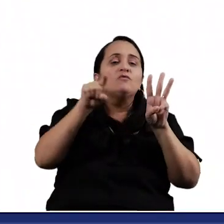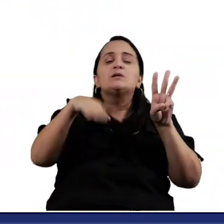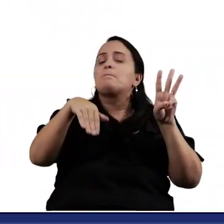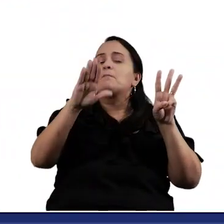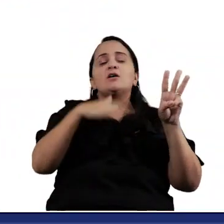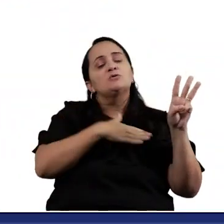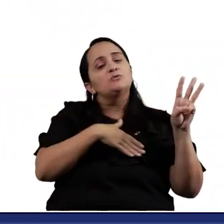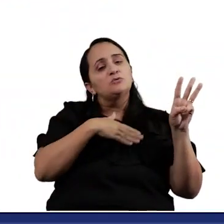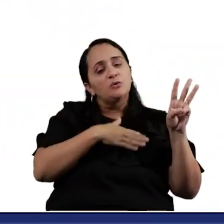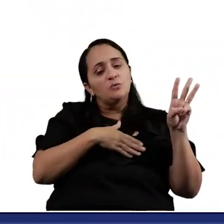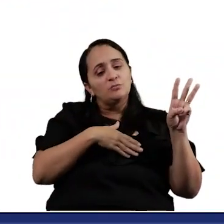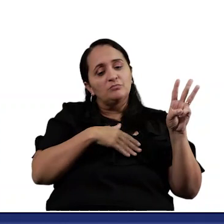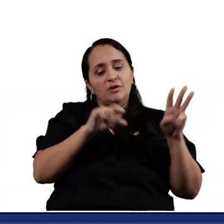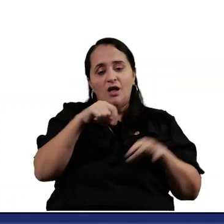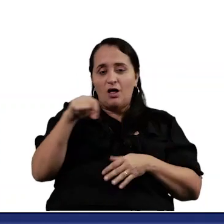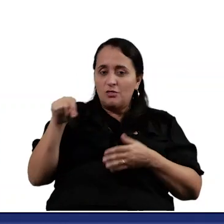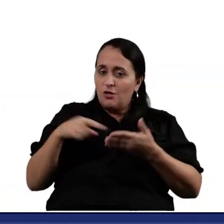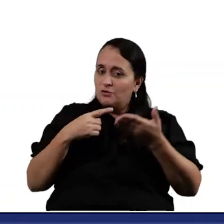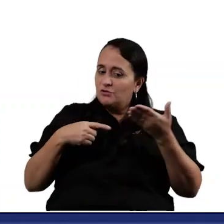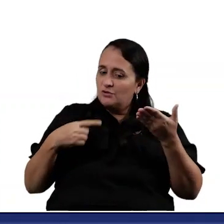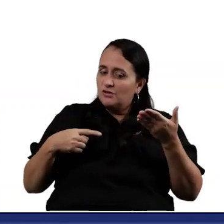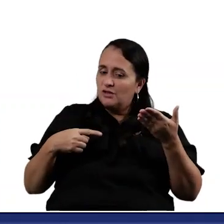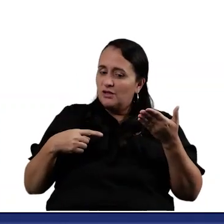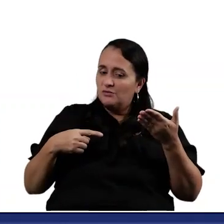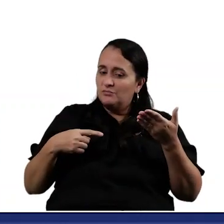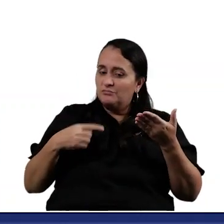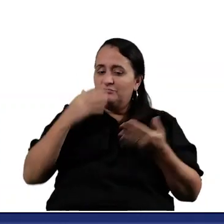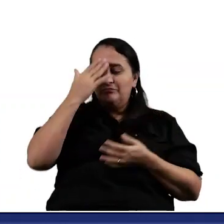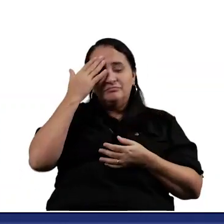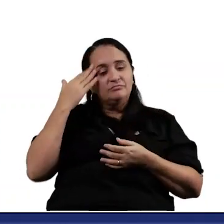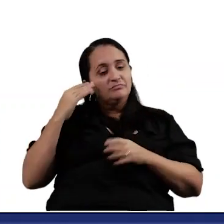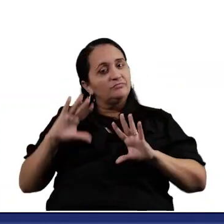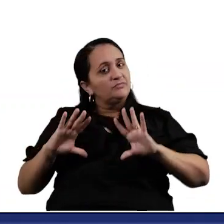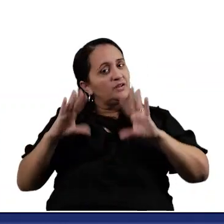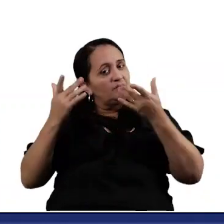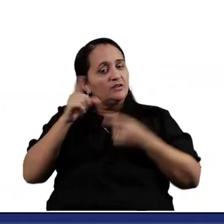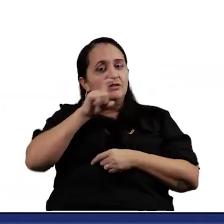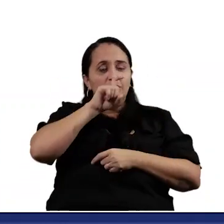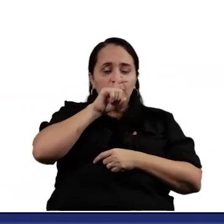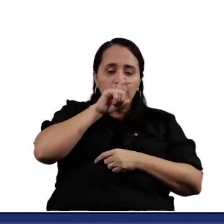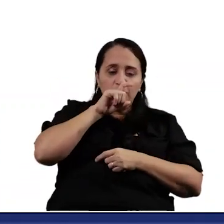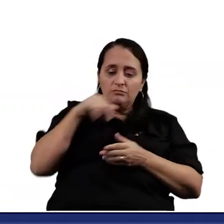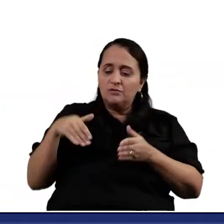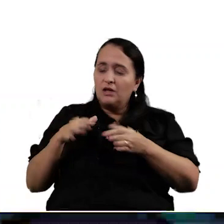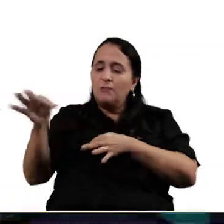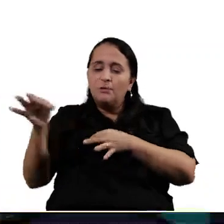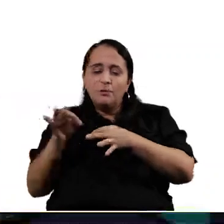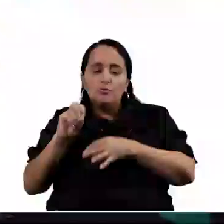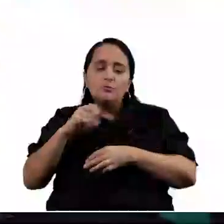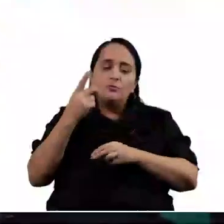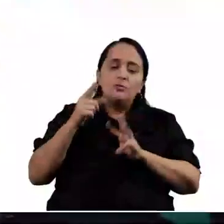gostou me conte aí anotem seu caderno e discutam sobre isso a festa das bruxas encurtando o caminho e Caio